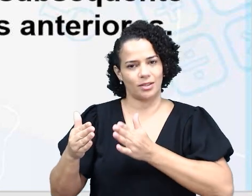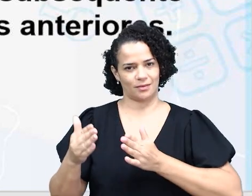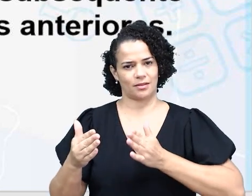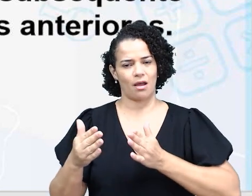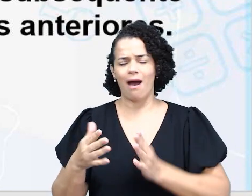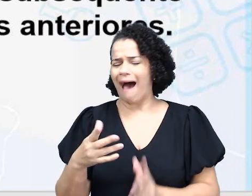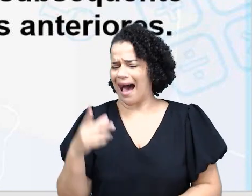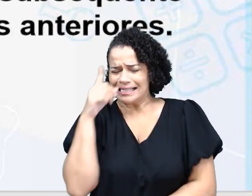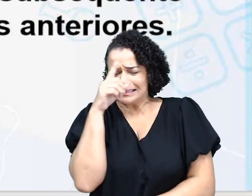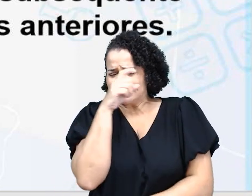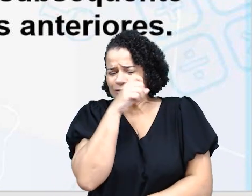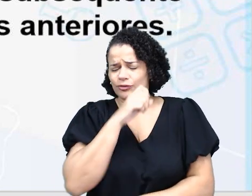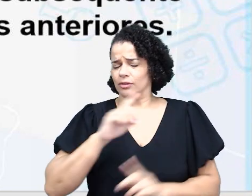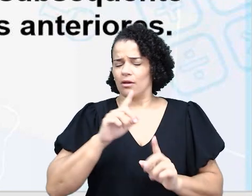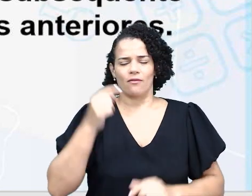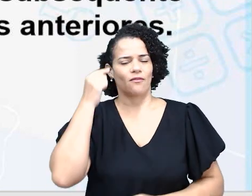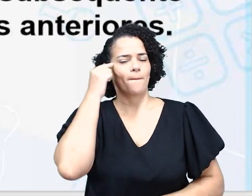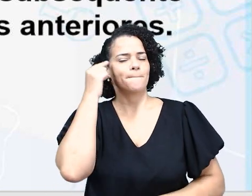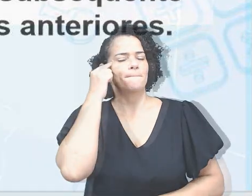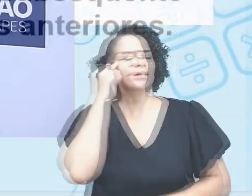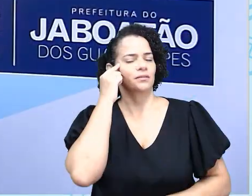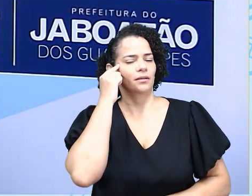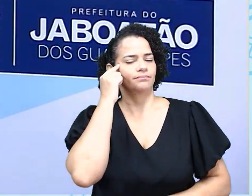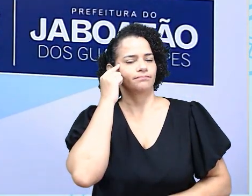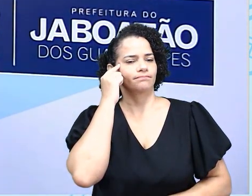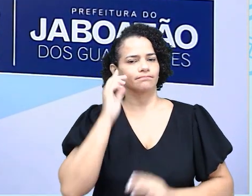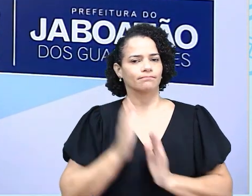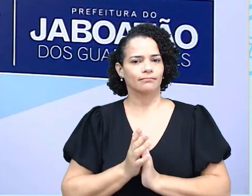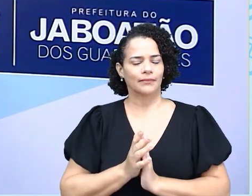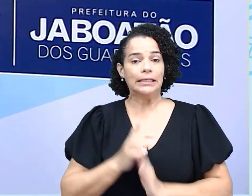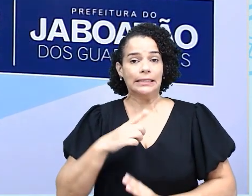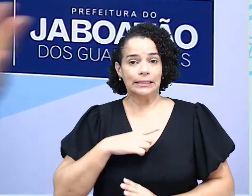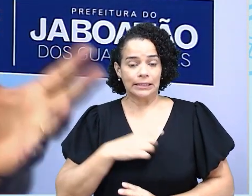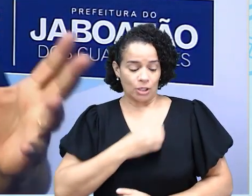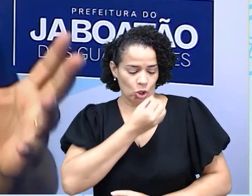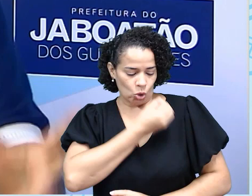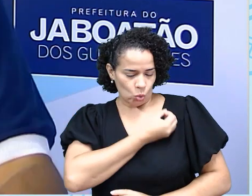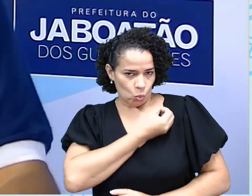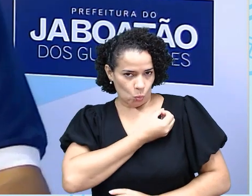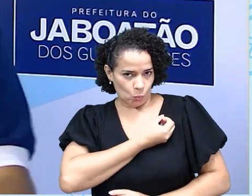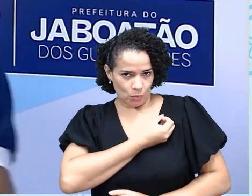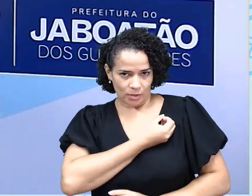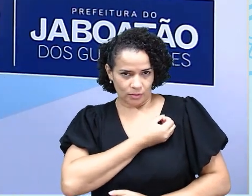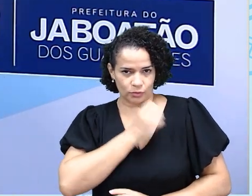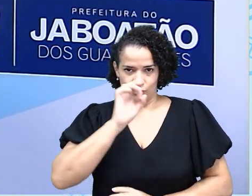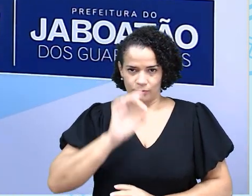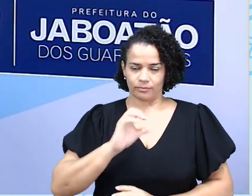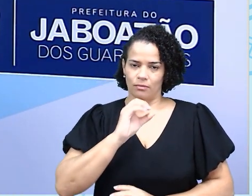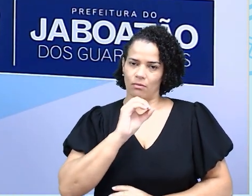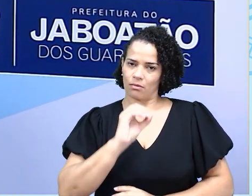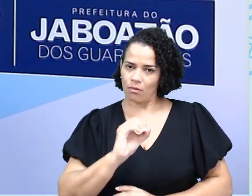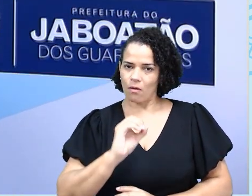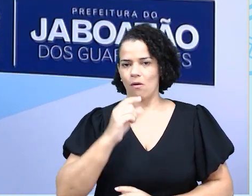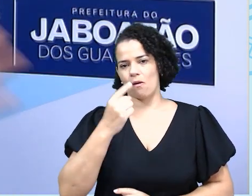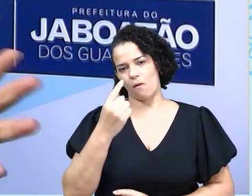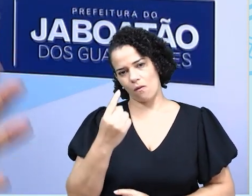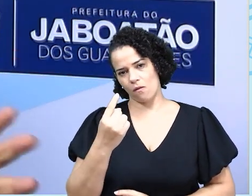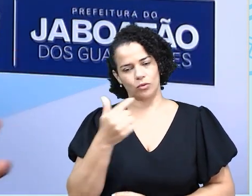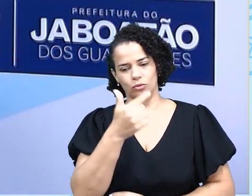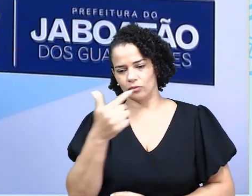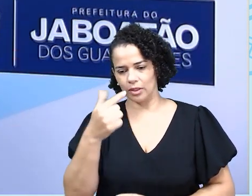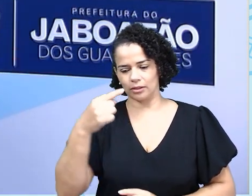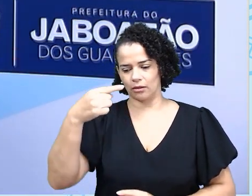céu, que coisa difícil. Não, vamos pensar direitinho. É uma sequência que só tem números inteiros, então não vai ter fração, não vai ter